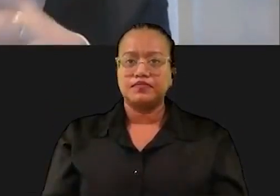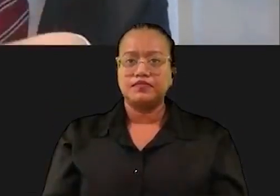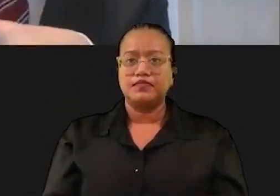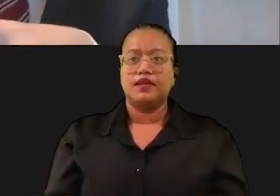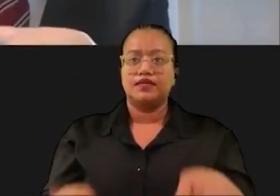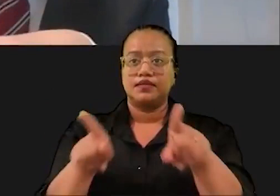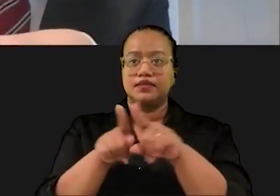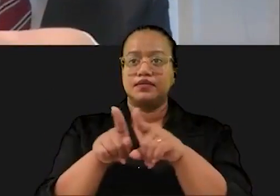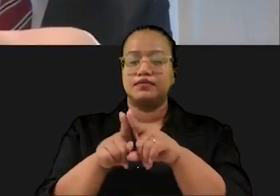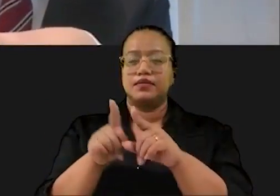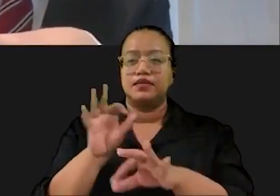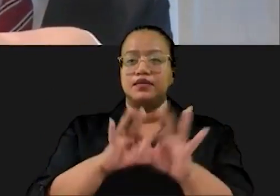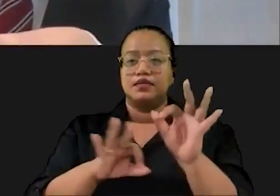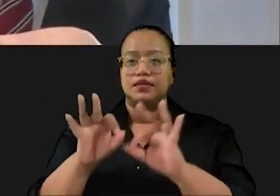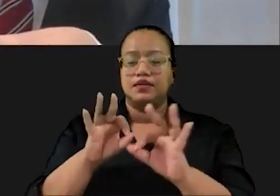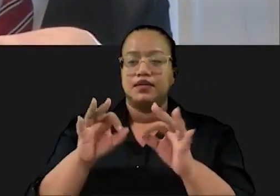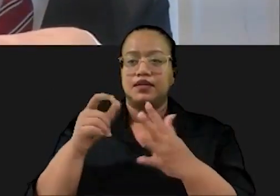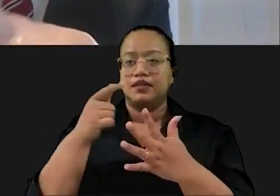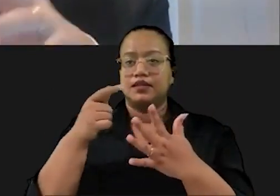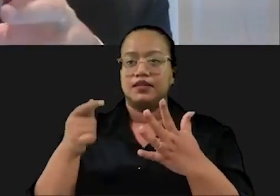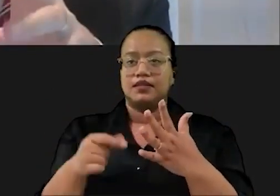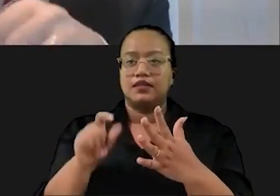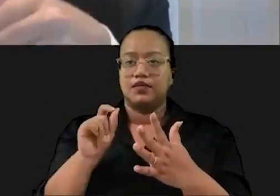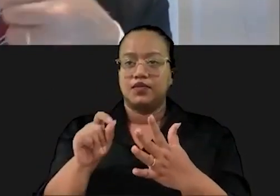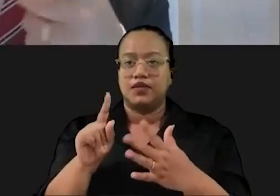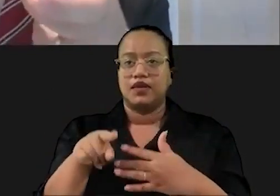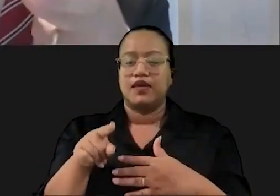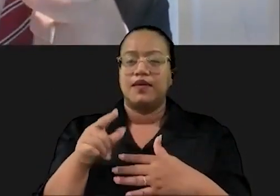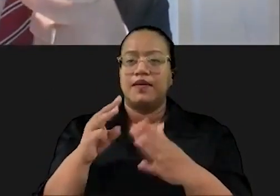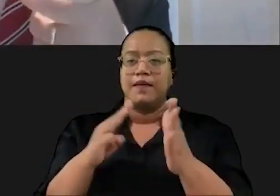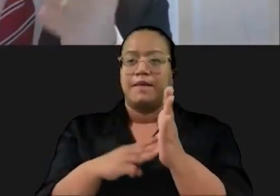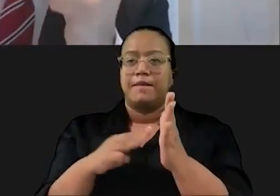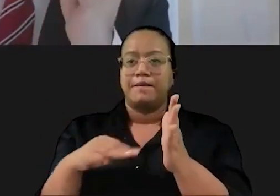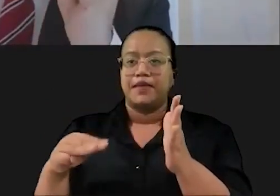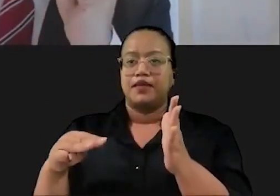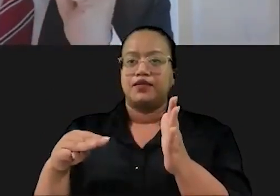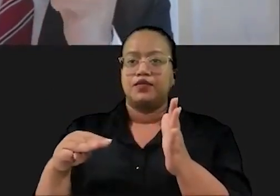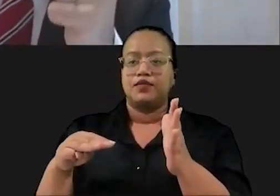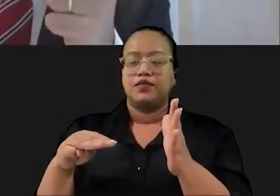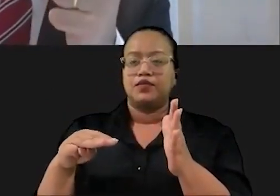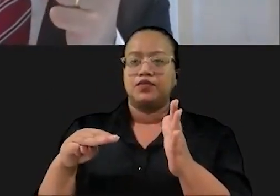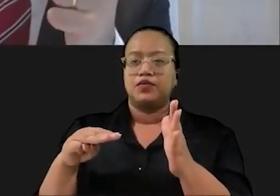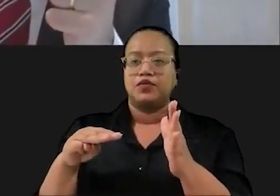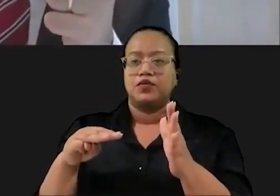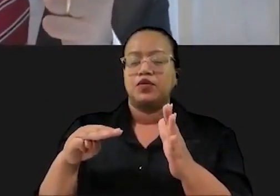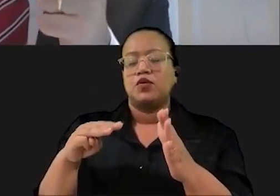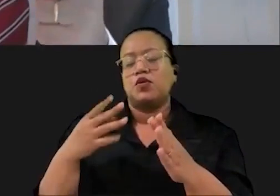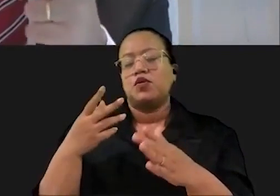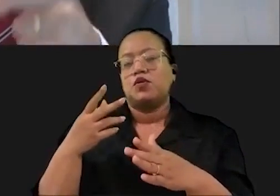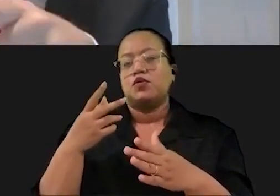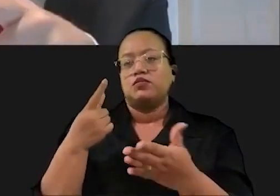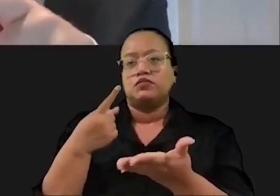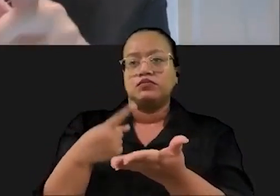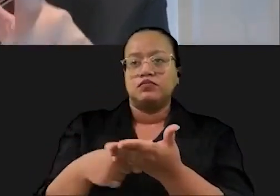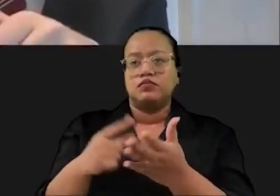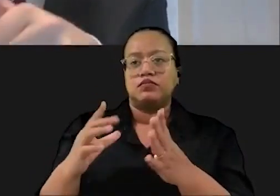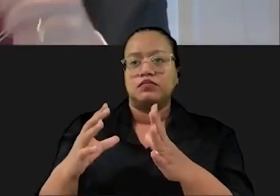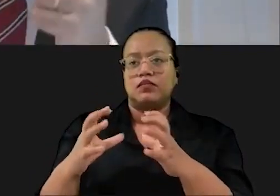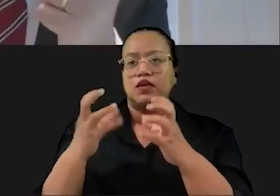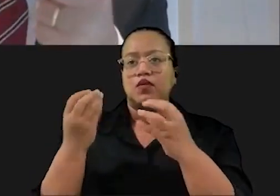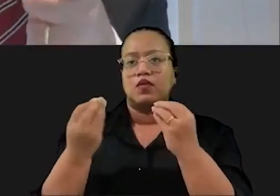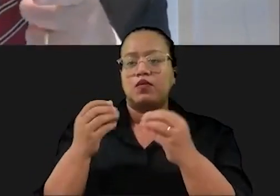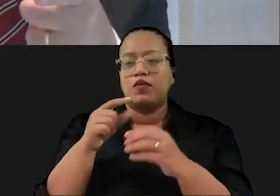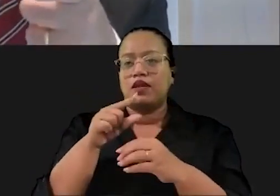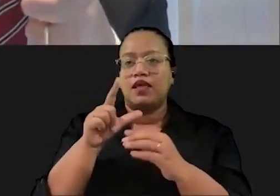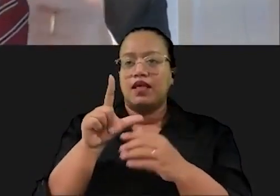métodos autocompositivos, né, de solução de conflitos. Então, sempre que o laudo é positivo, há a possibilidade da Caixa